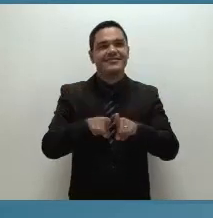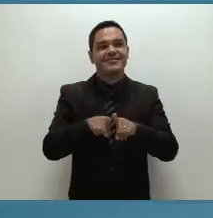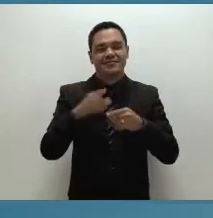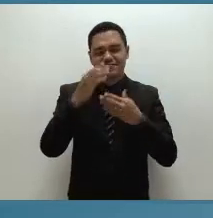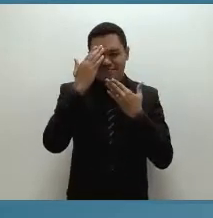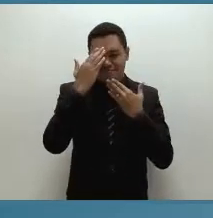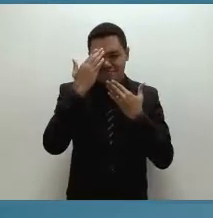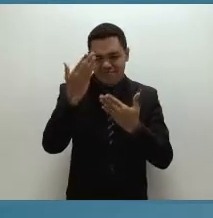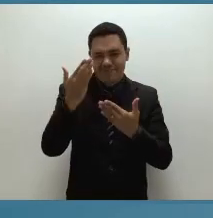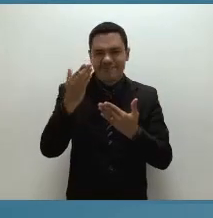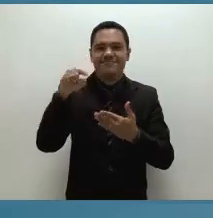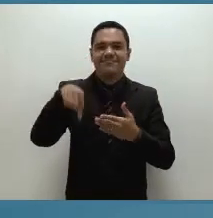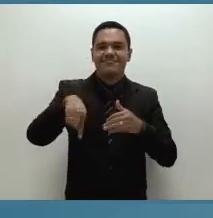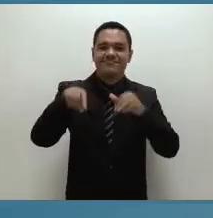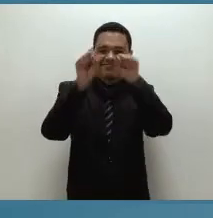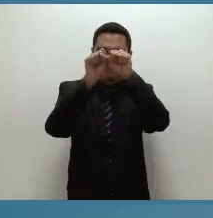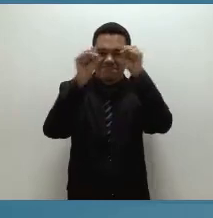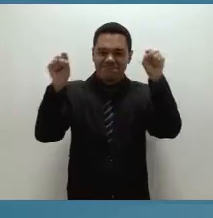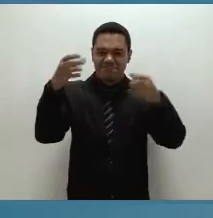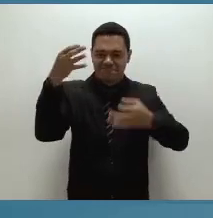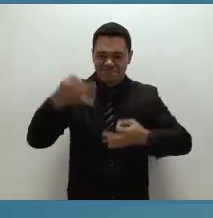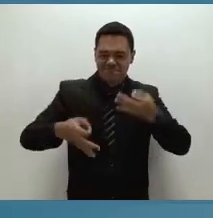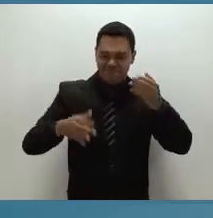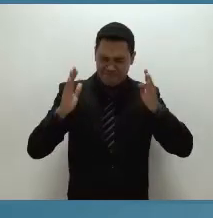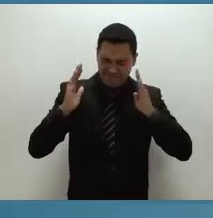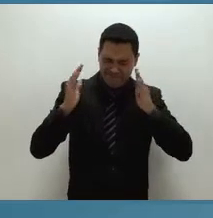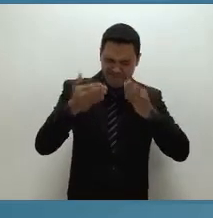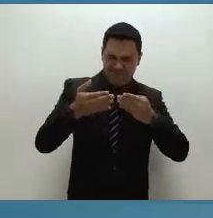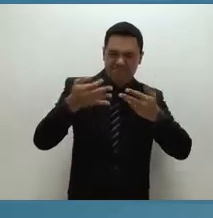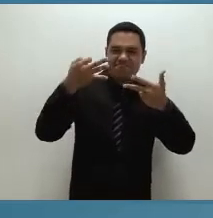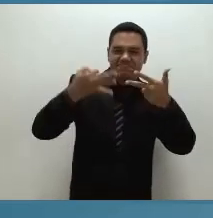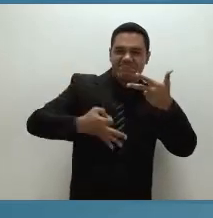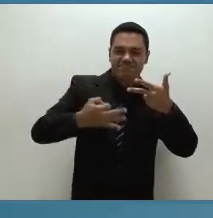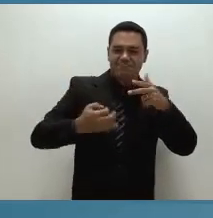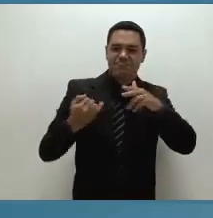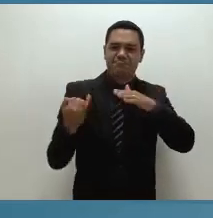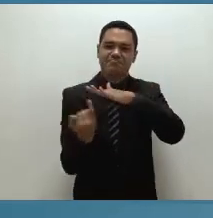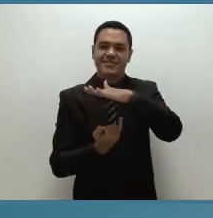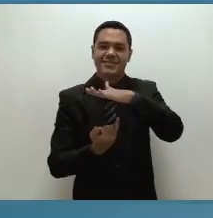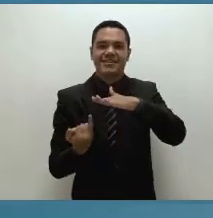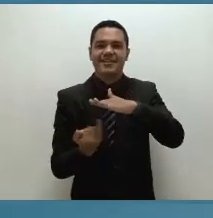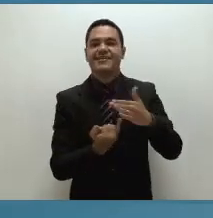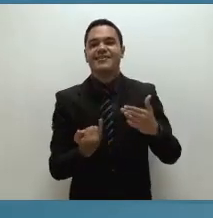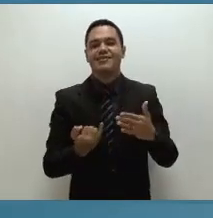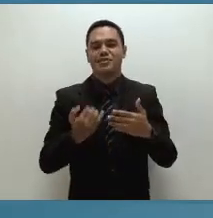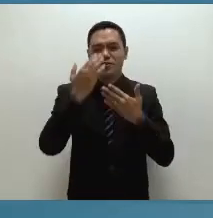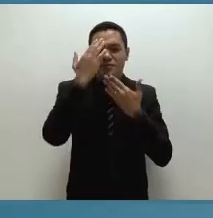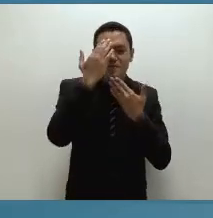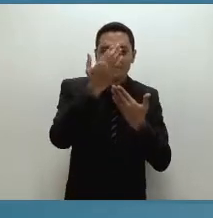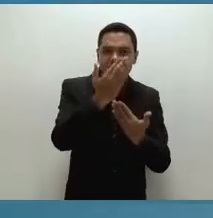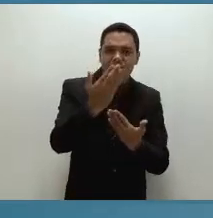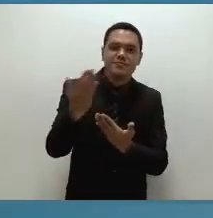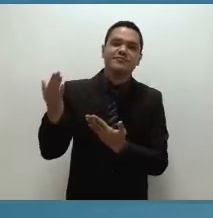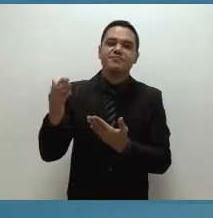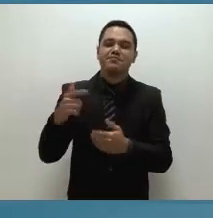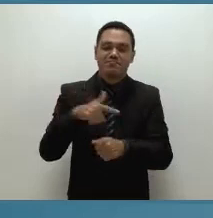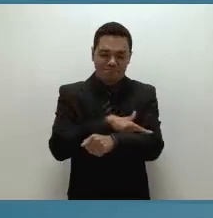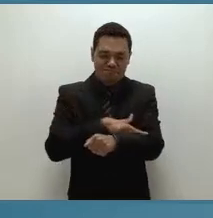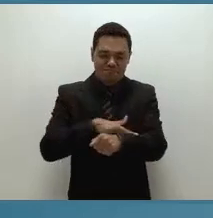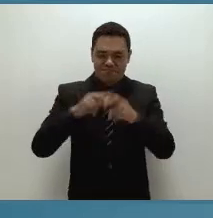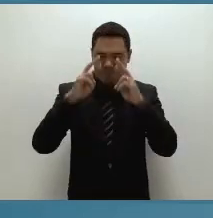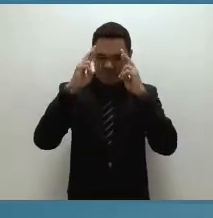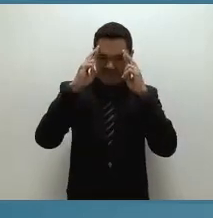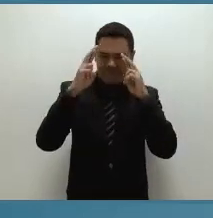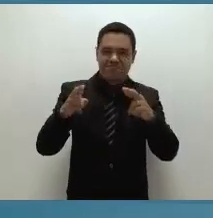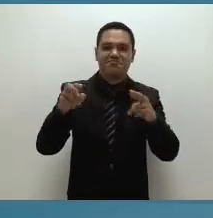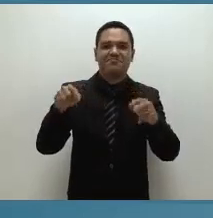plenário aqui, compromissado com o Poder Judiciário, com esta instituição. A minha gratidão e o meu respeito.